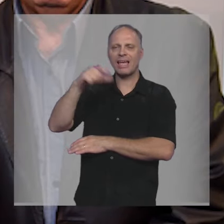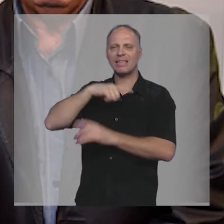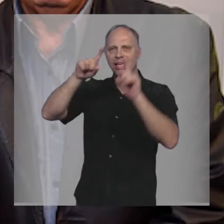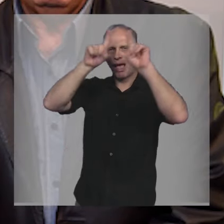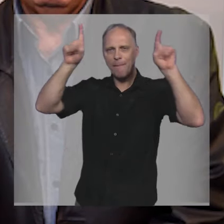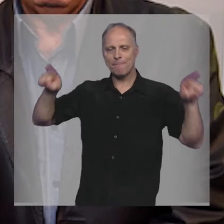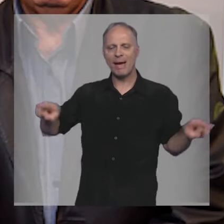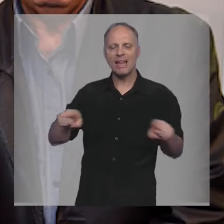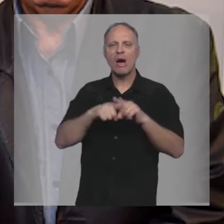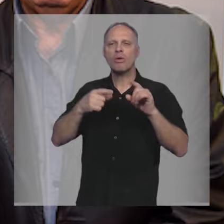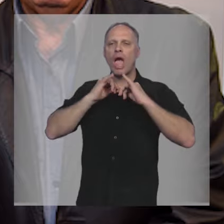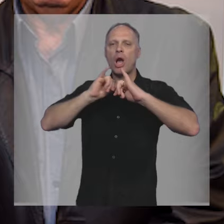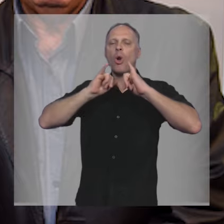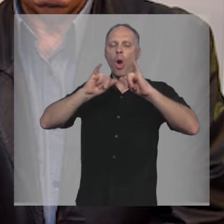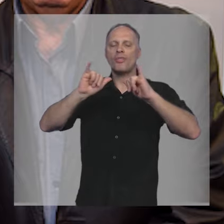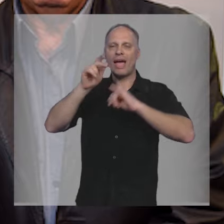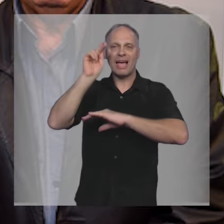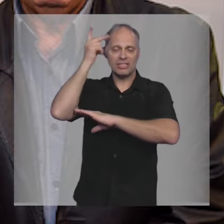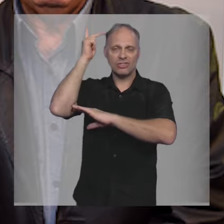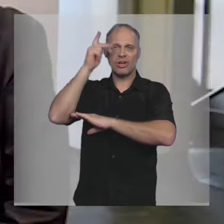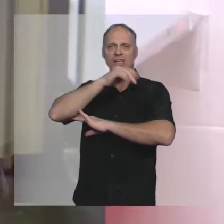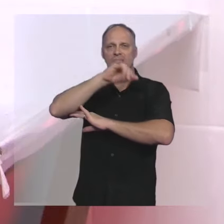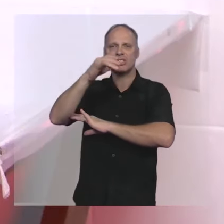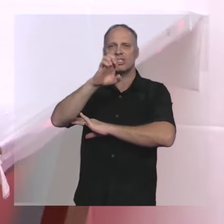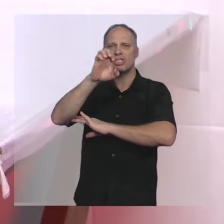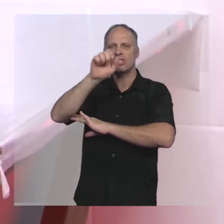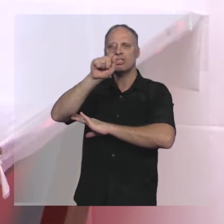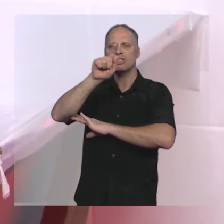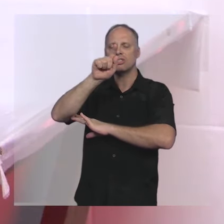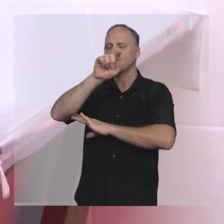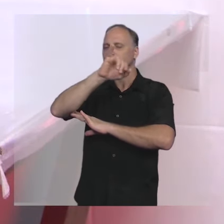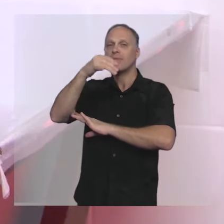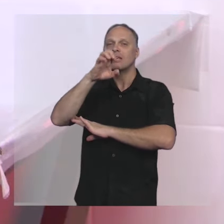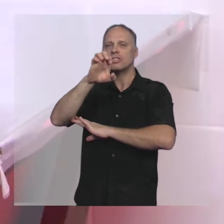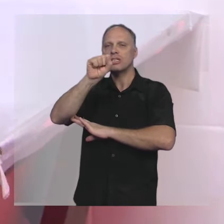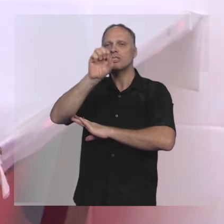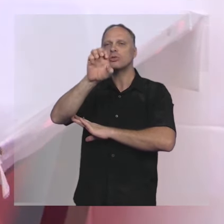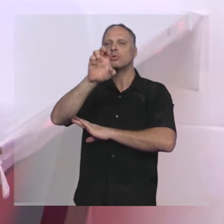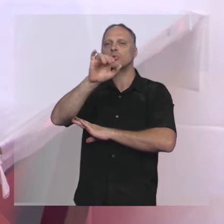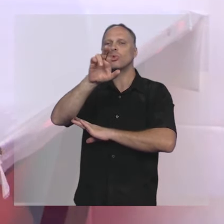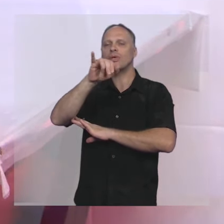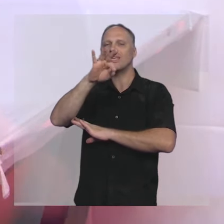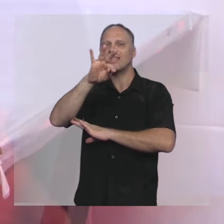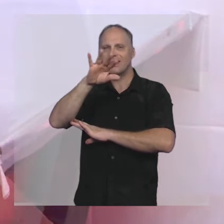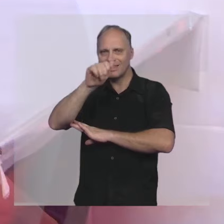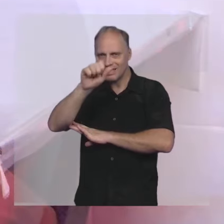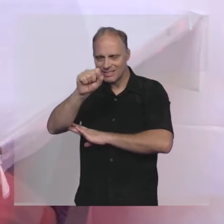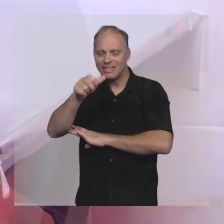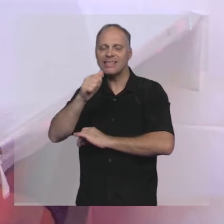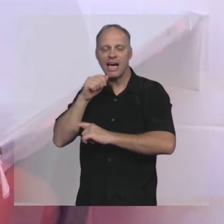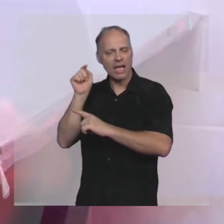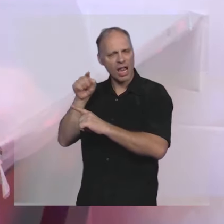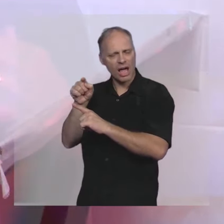dos jesuítas. Fiz 1 ano com ele, depois 2 anos com a Carmen Vieira. Aí sim eu